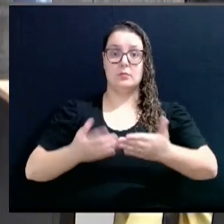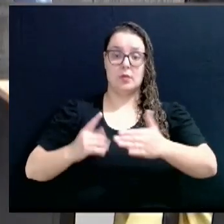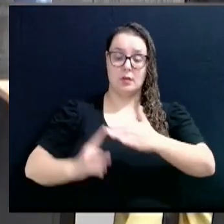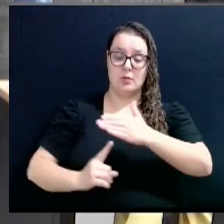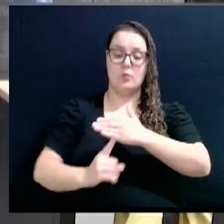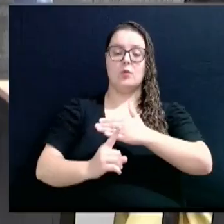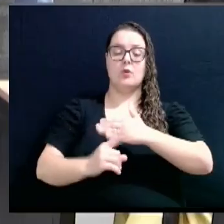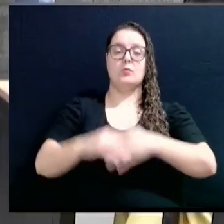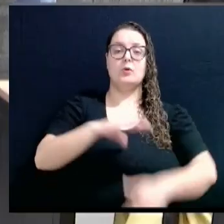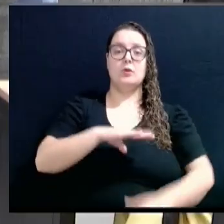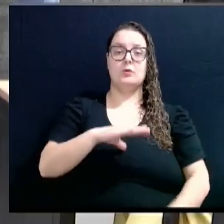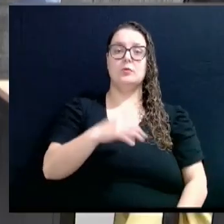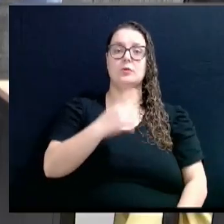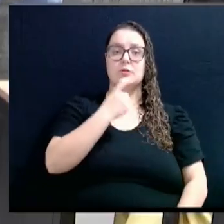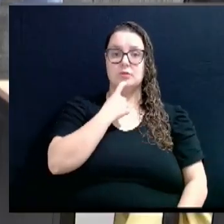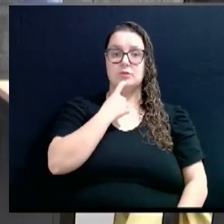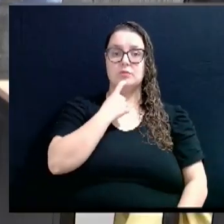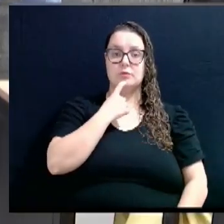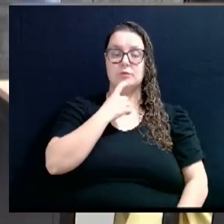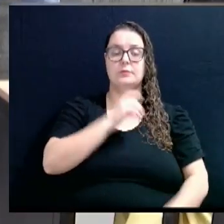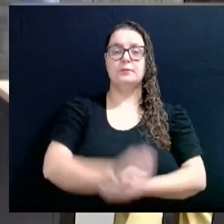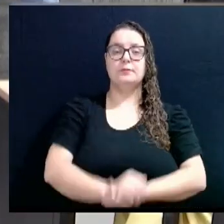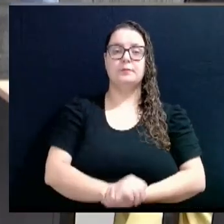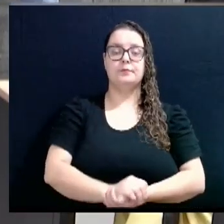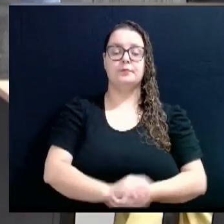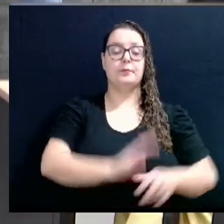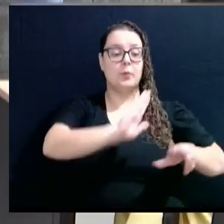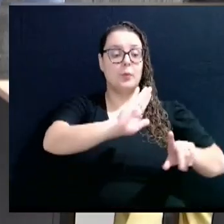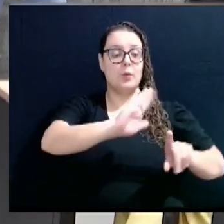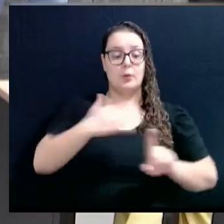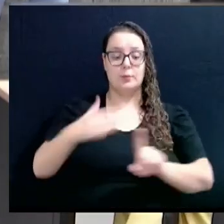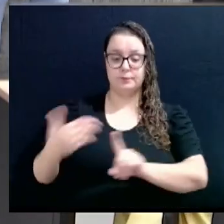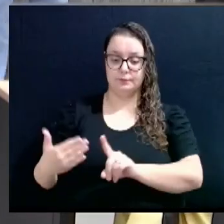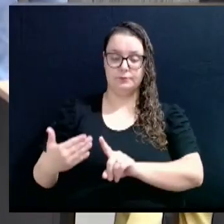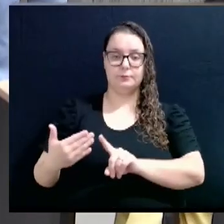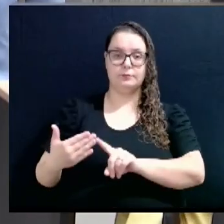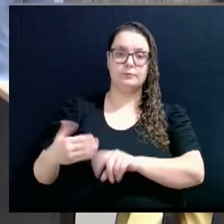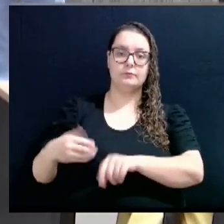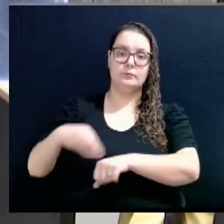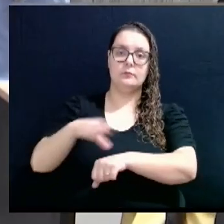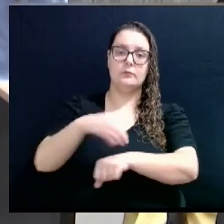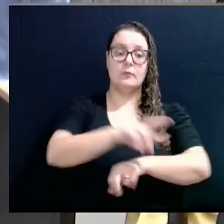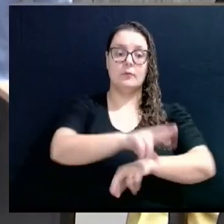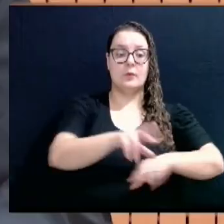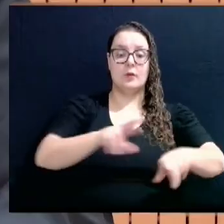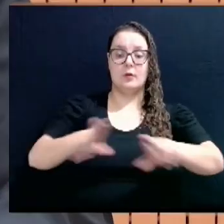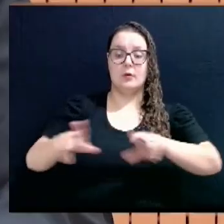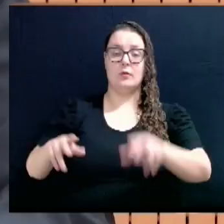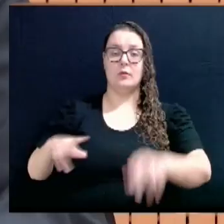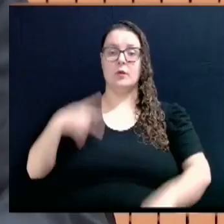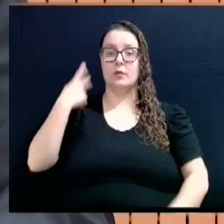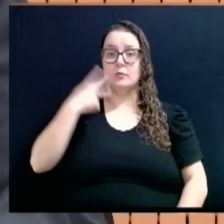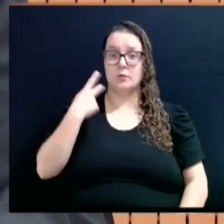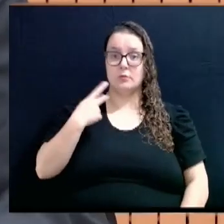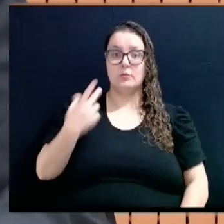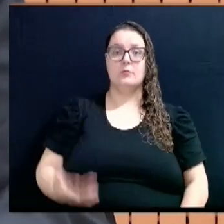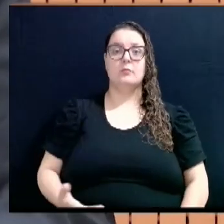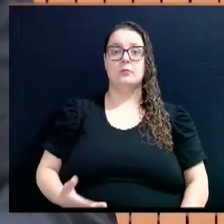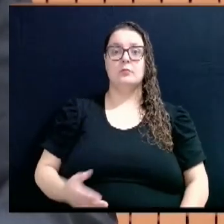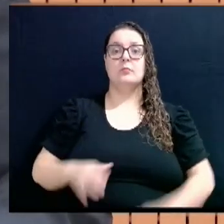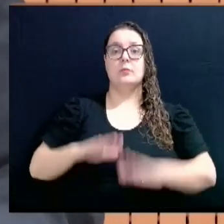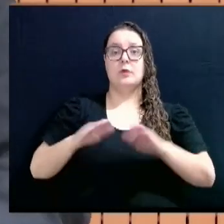de Campinas. Os homenageados foram indicados por diferentes parlamentares. Pela mesa diretora,